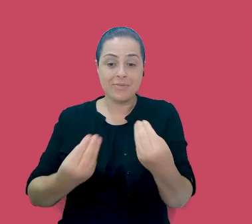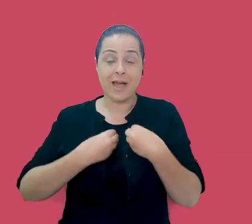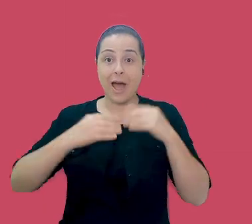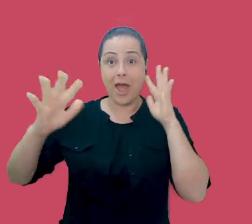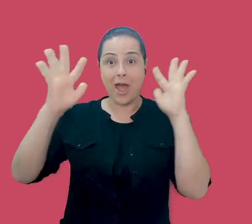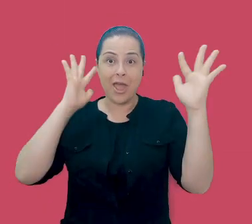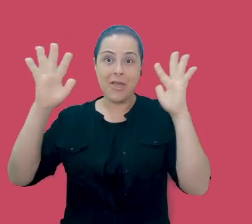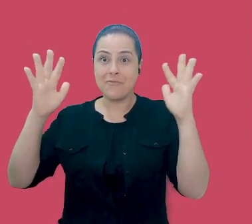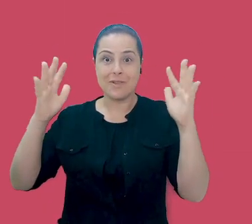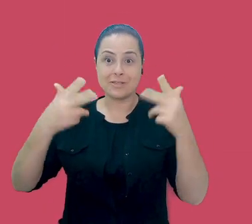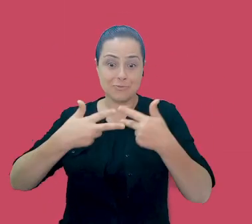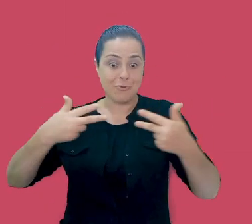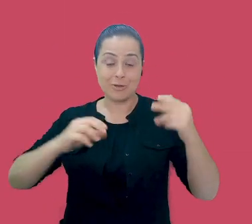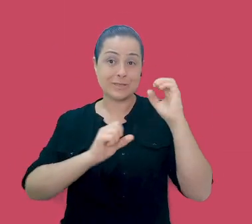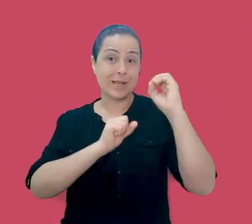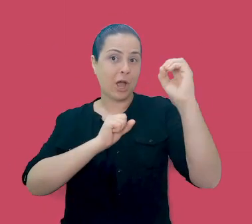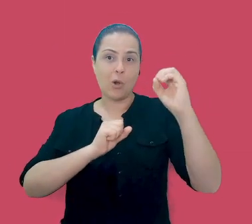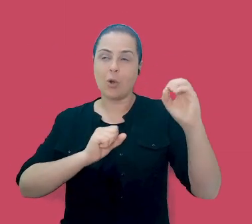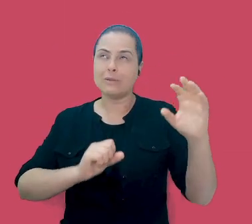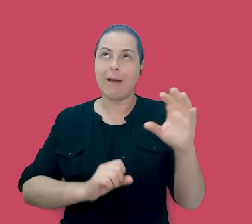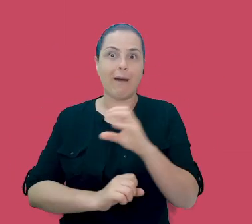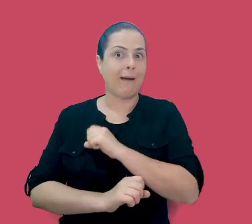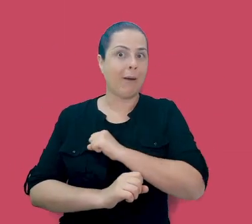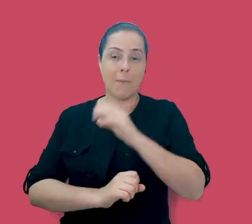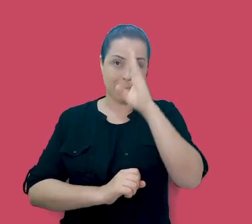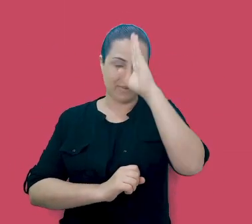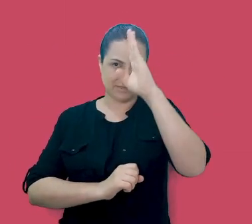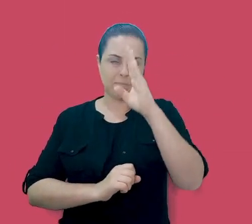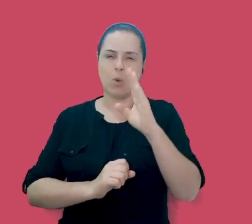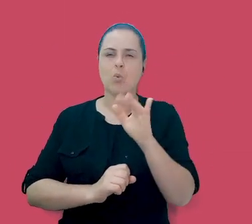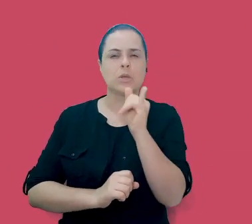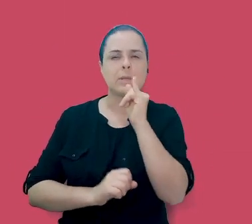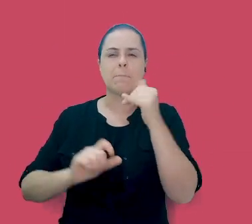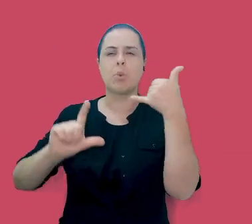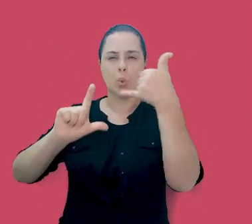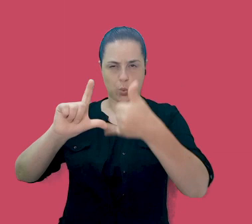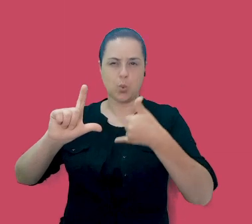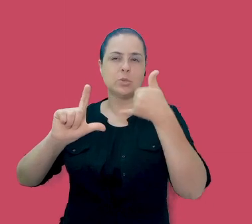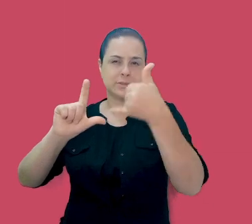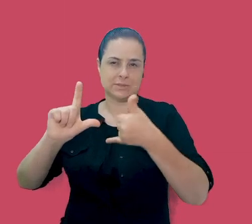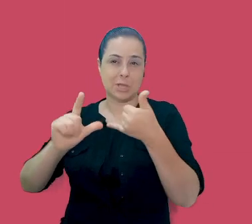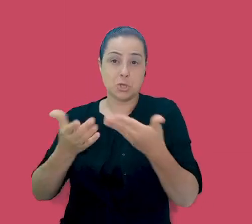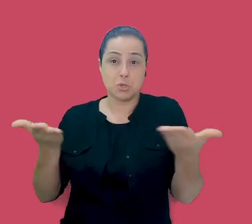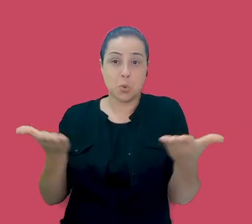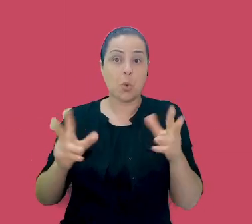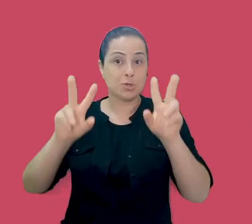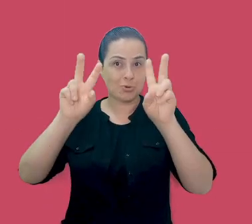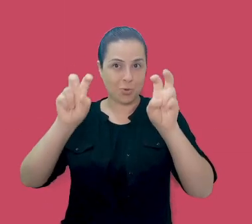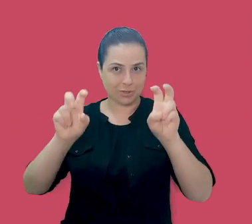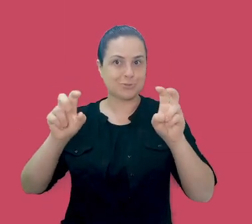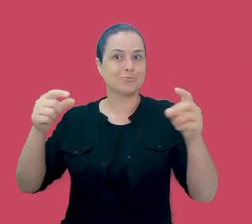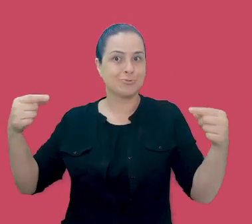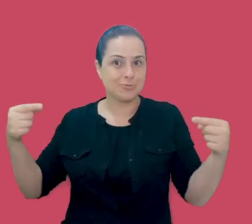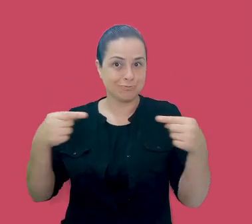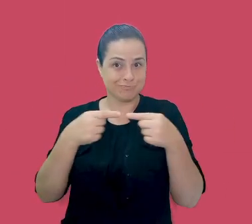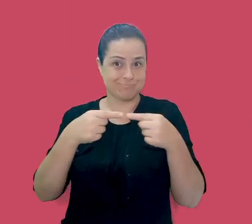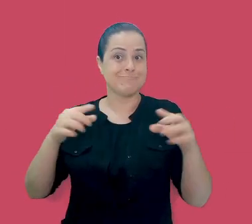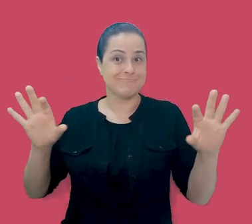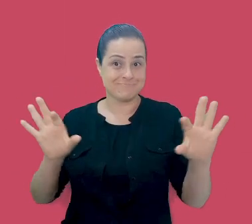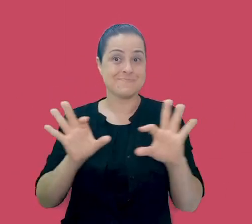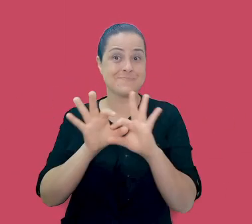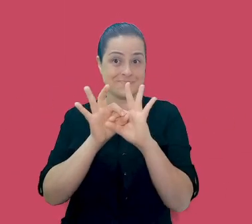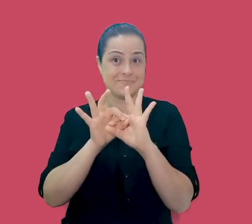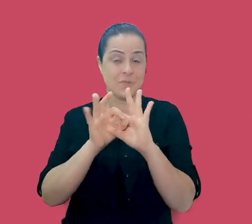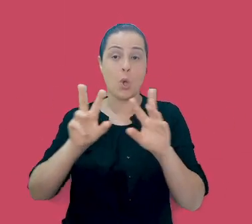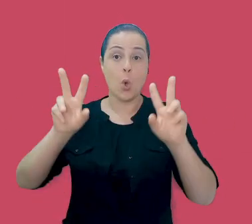coisas que são o coração de Carlotas, como a ludicidade. E hoje, de alguma maneira, este assunto está correlacionado. A gente